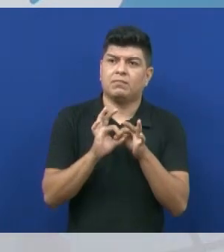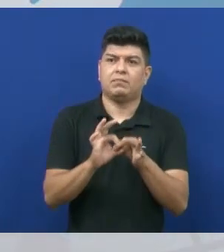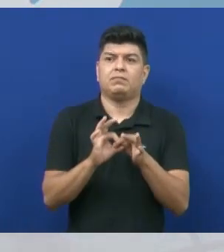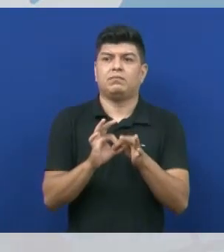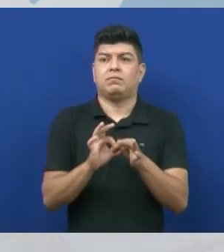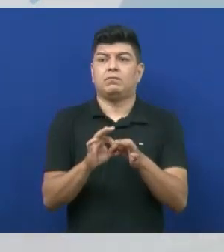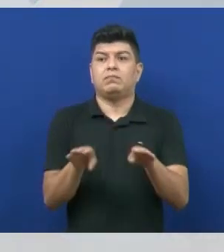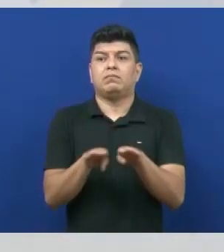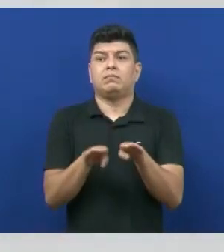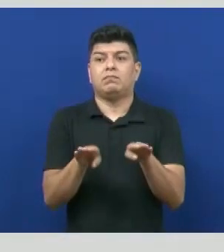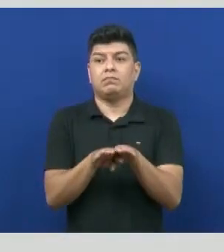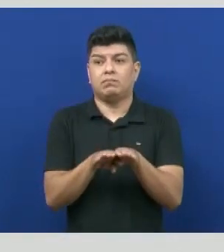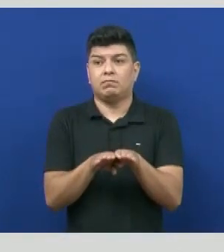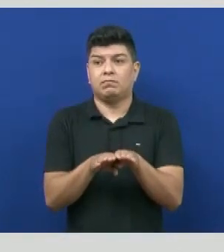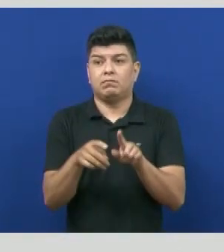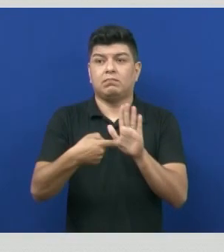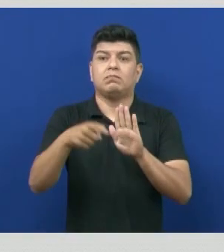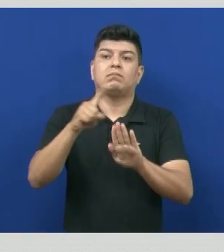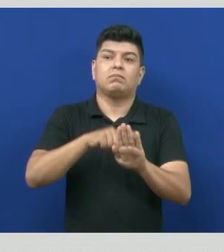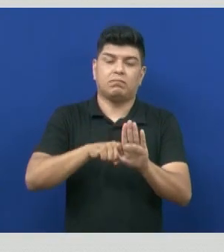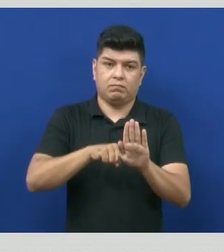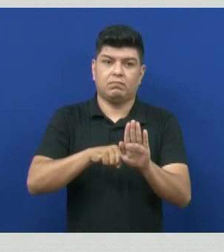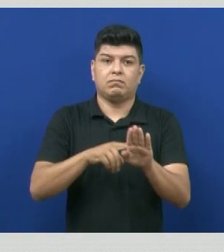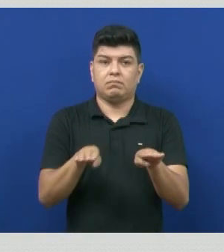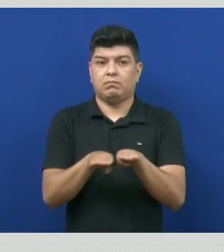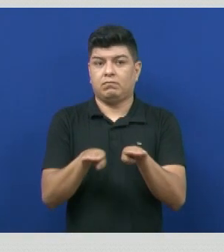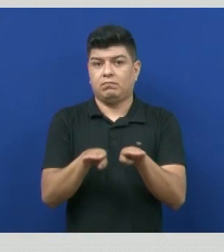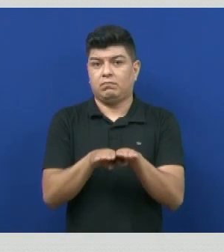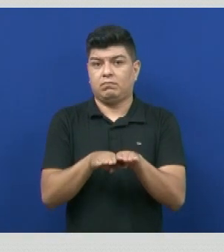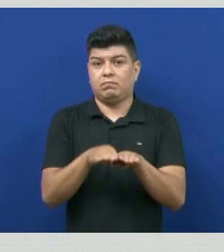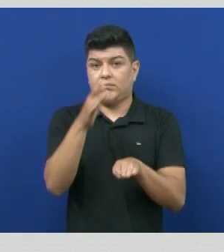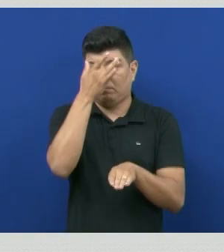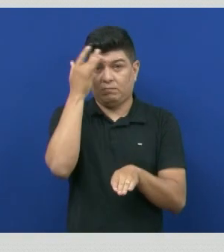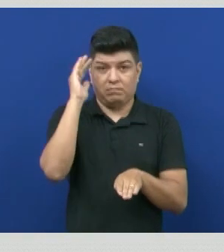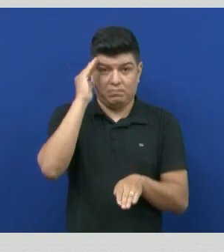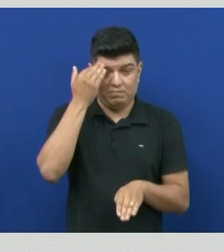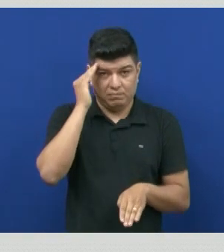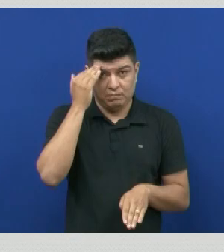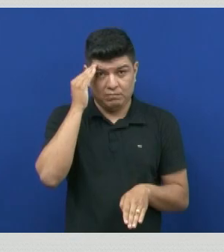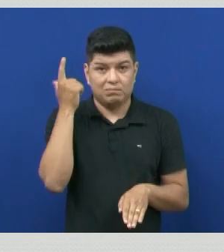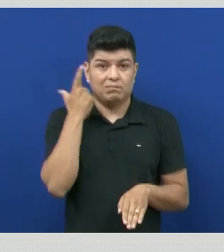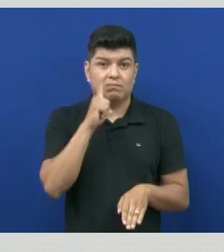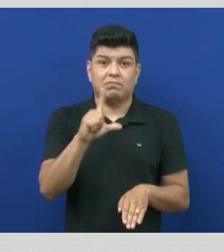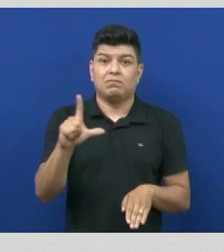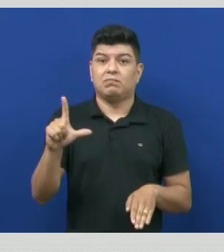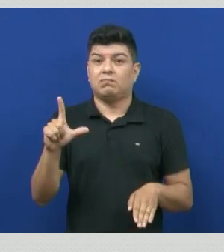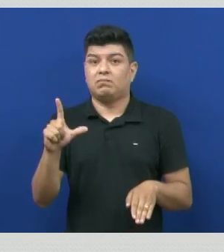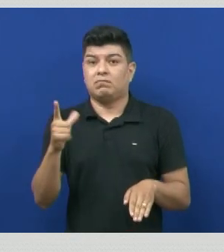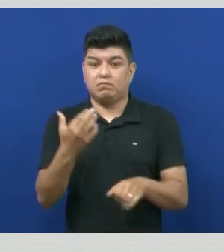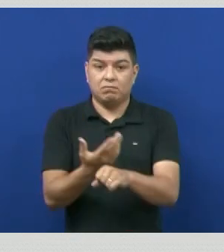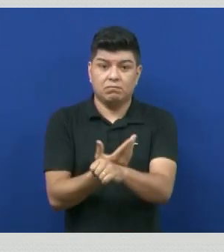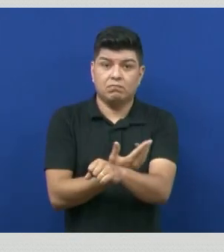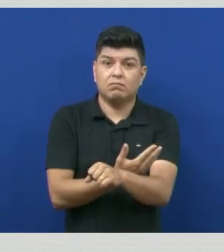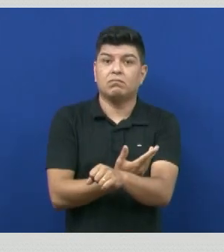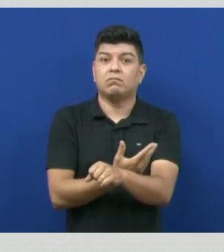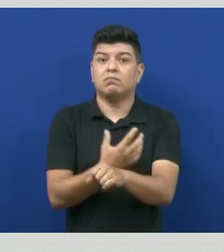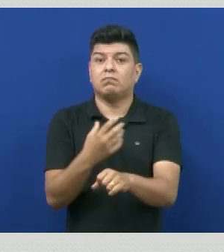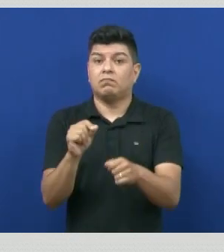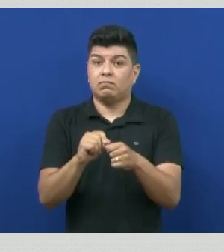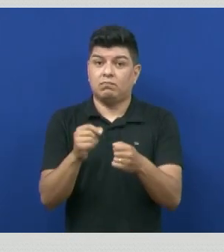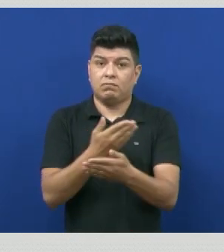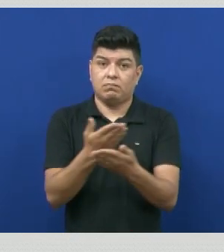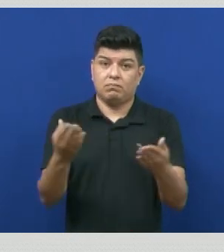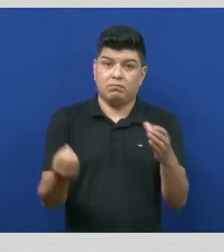ligação e também de metáforas, né? Para que você entenda, para que ela consiga, através dos seus sentidos, fazer